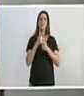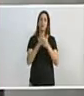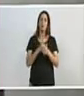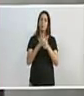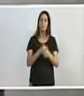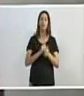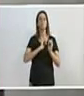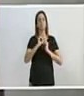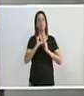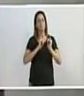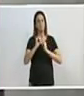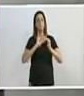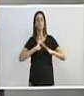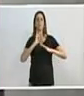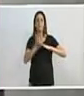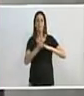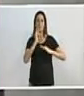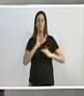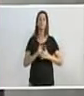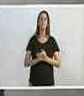pelas redes sociais.